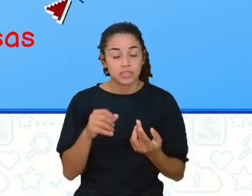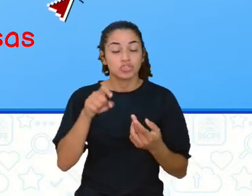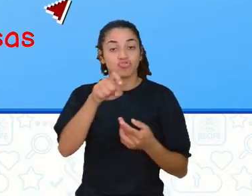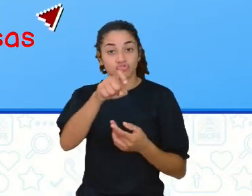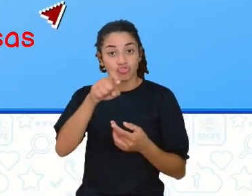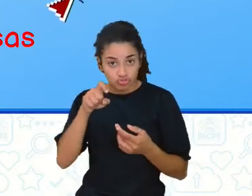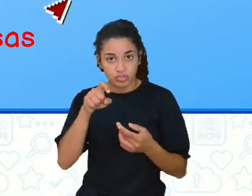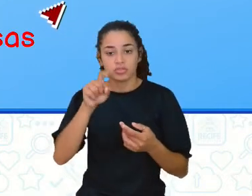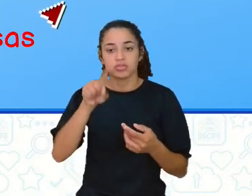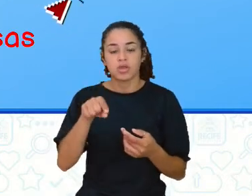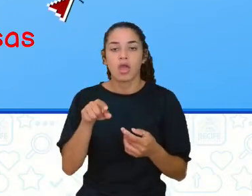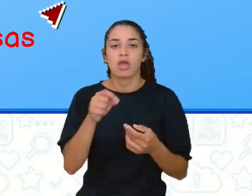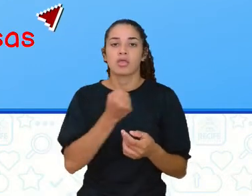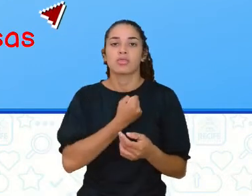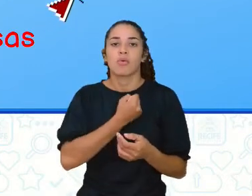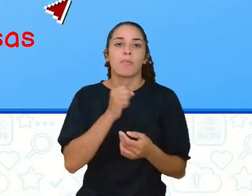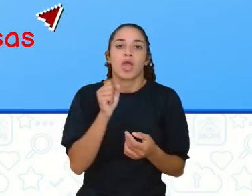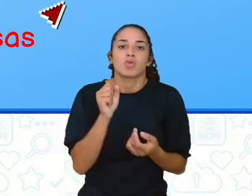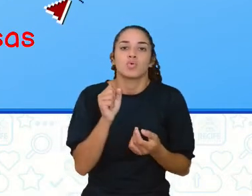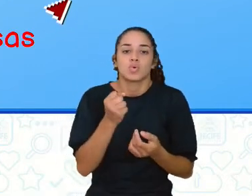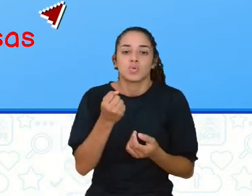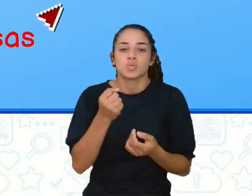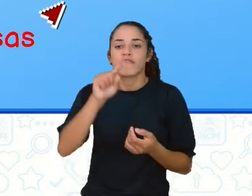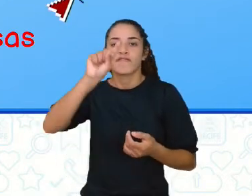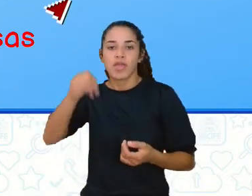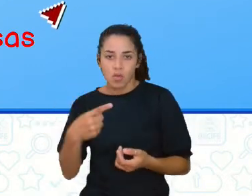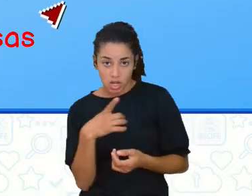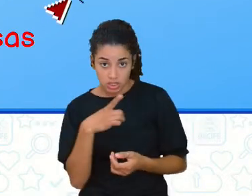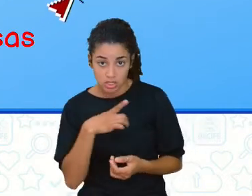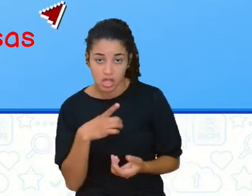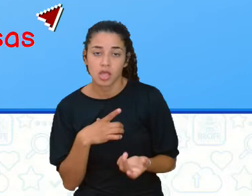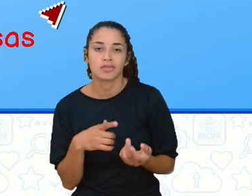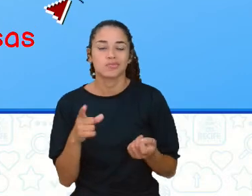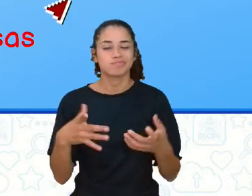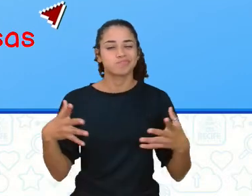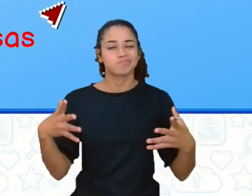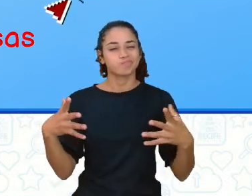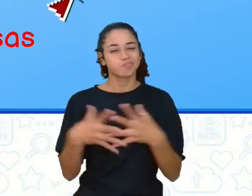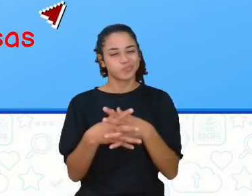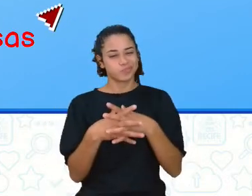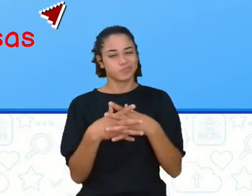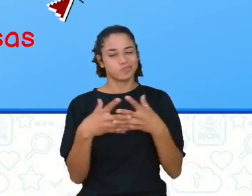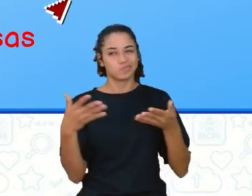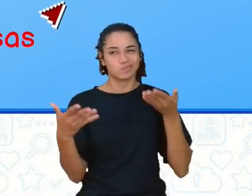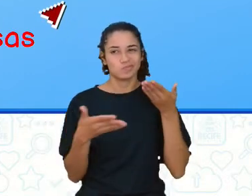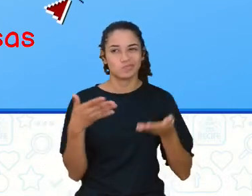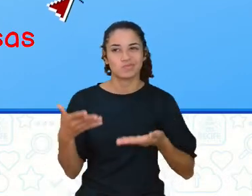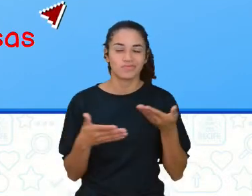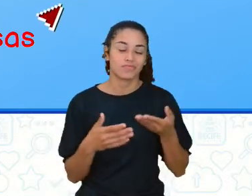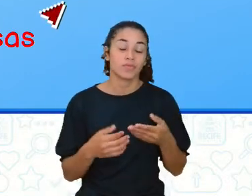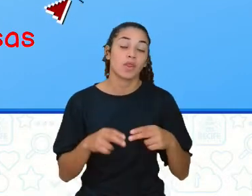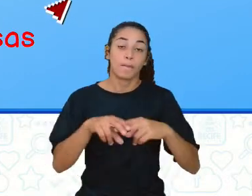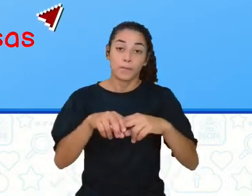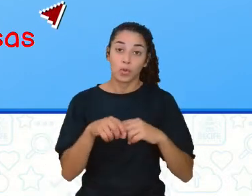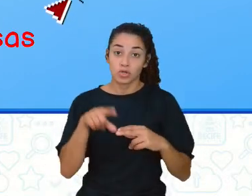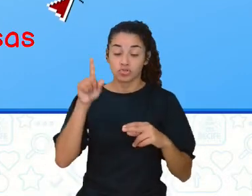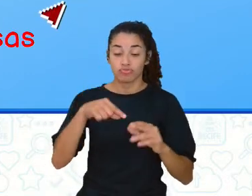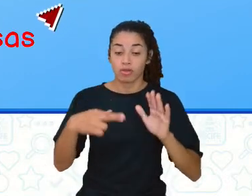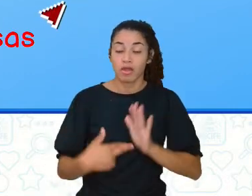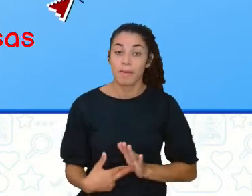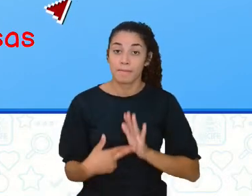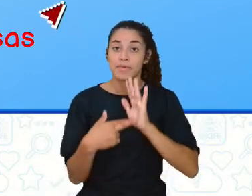decimal, por exemplo, 2,5, vai ficar confuso. Então, isso é uma